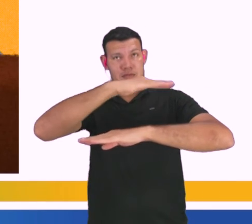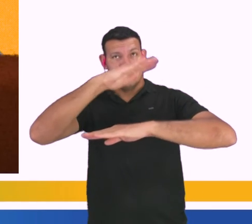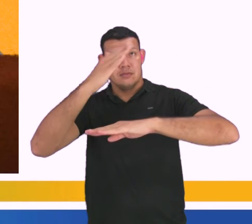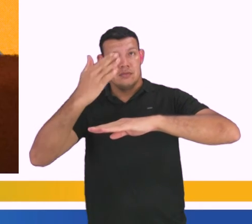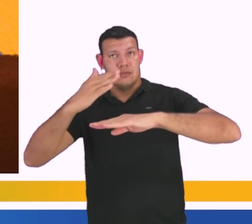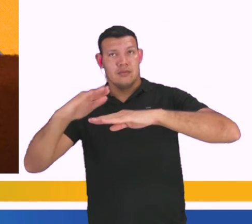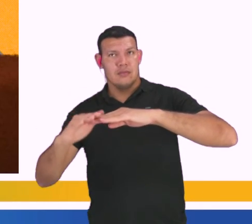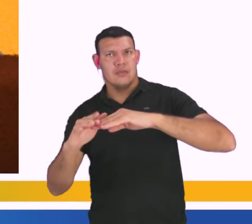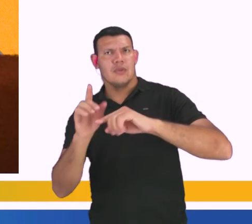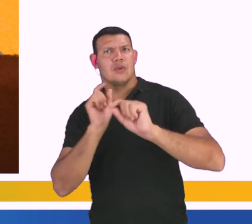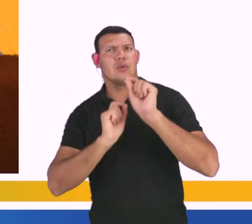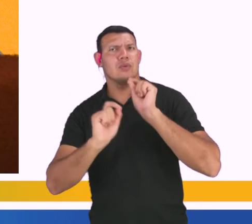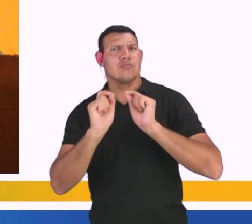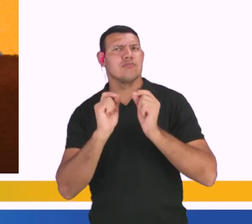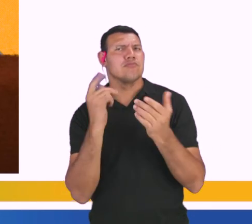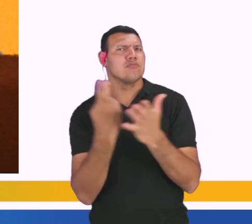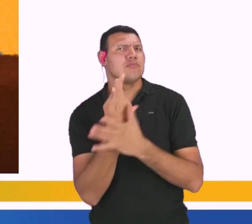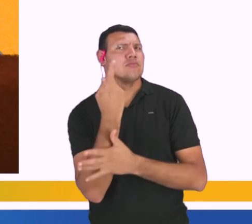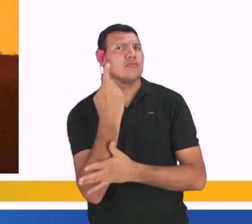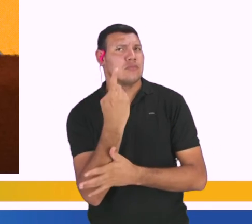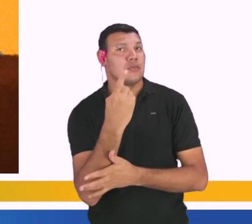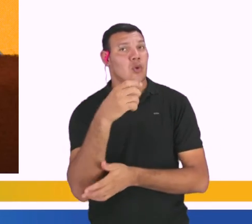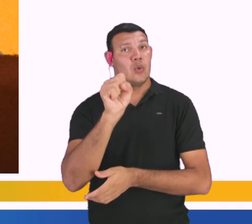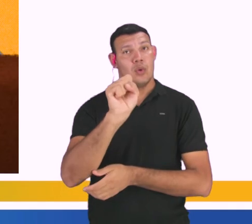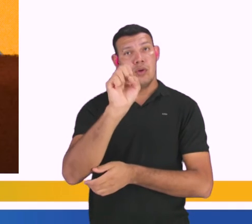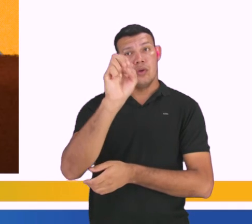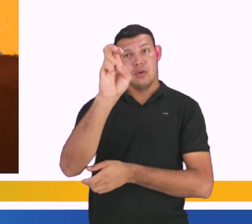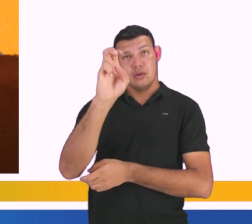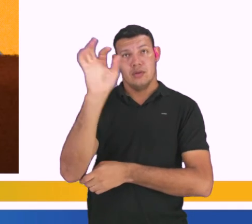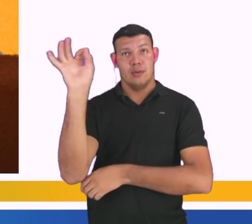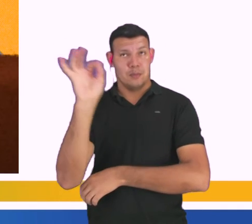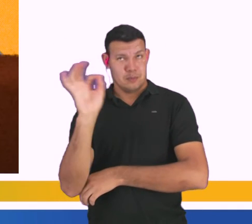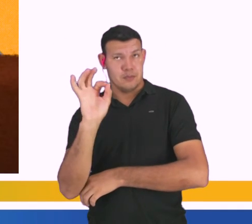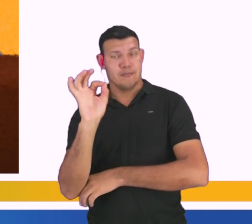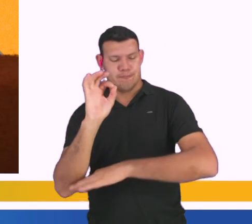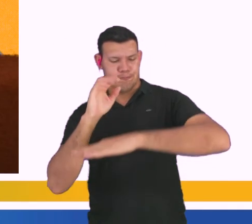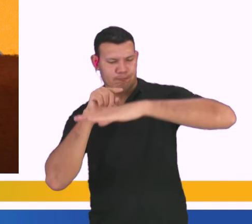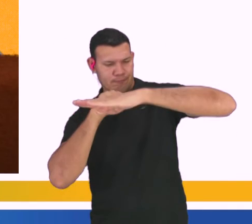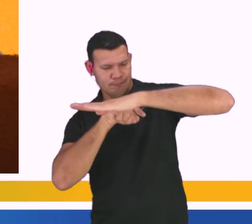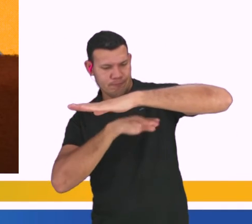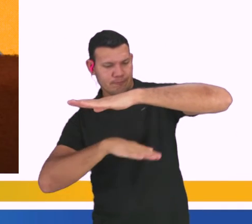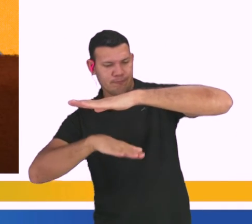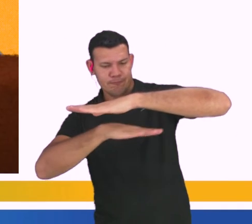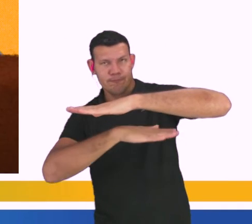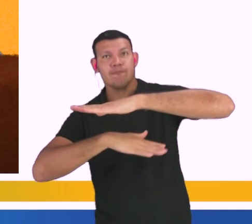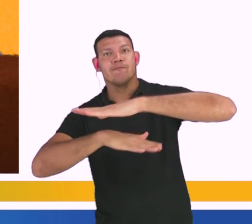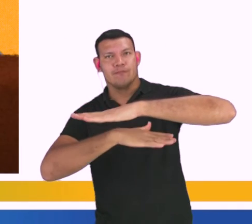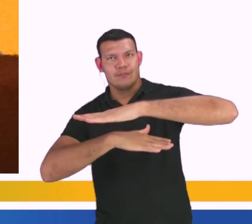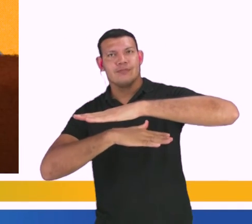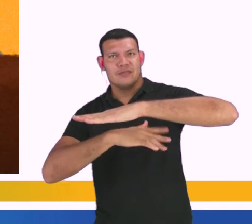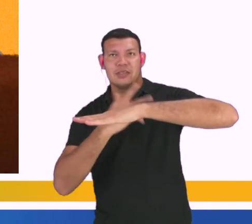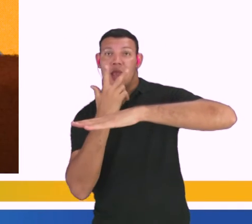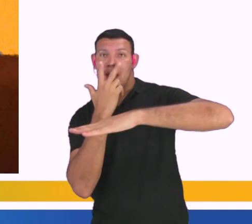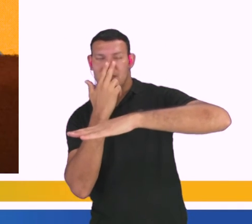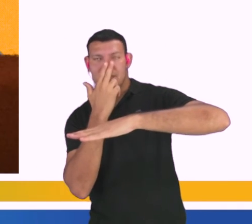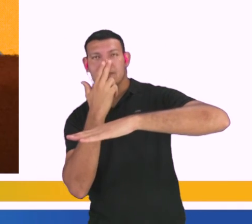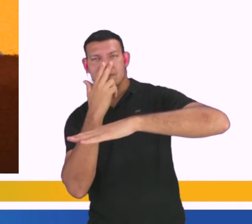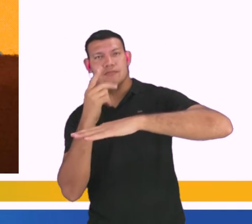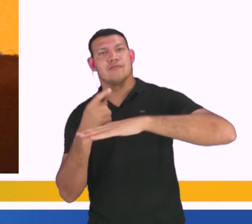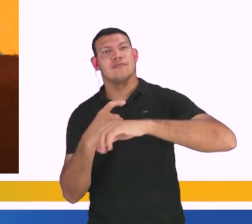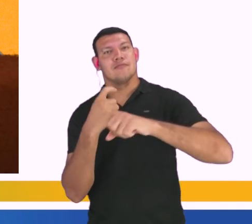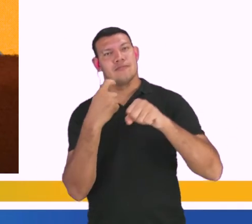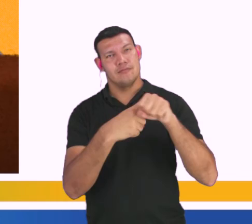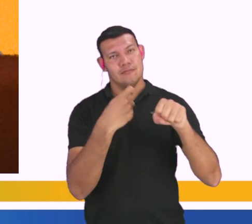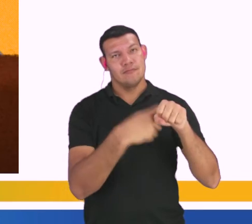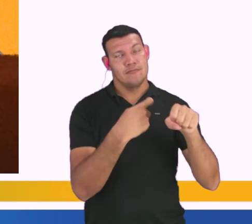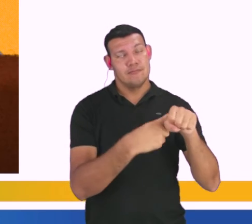você vê a parte de cima, o que acontece é que 85% dela está na parte de baixo e não acima. É muito parecido com o que acontece